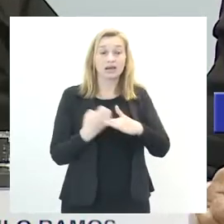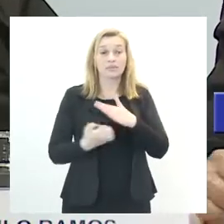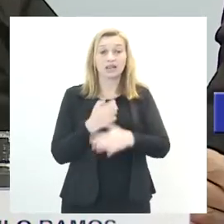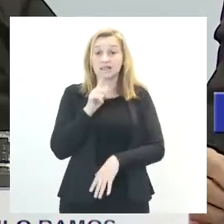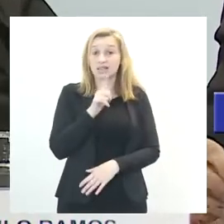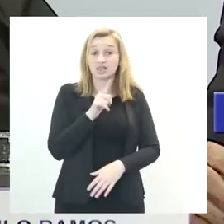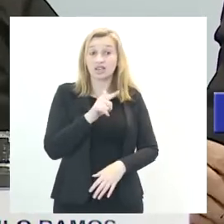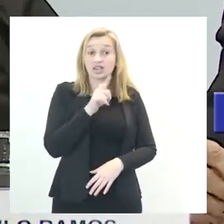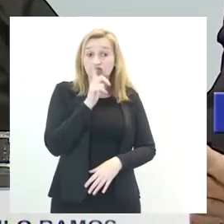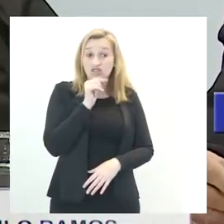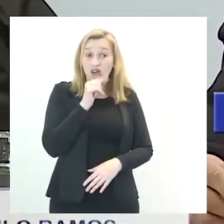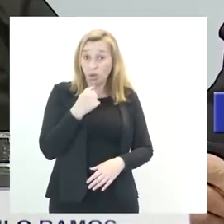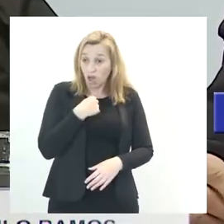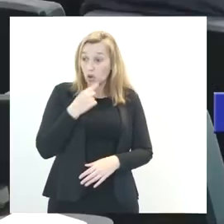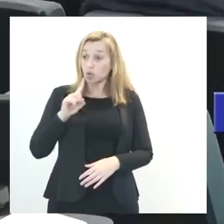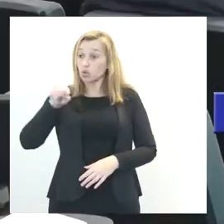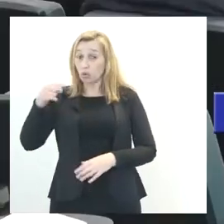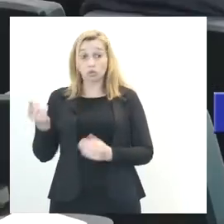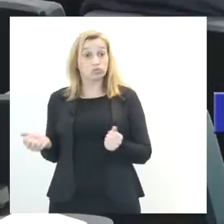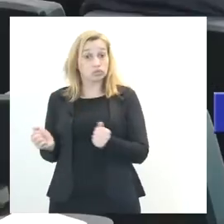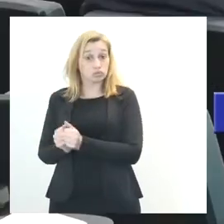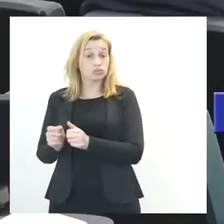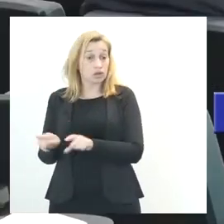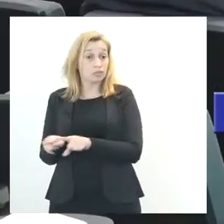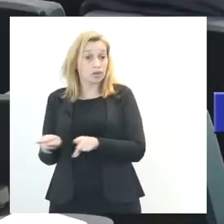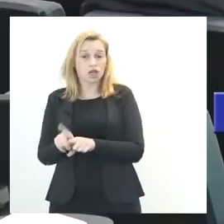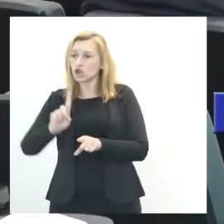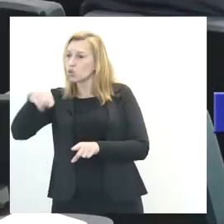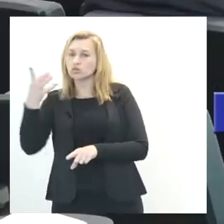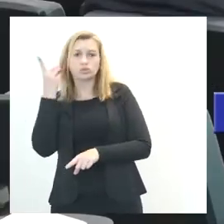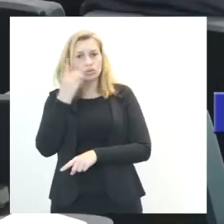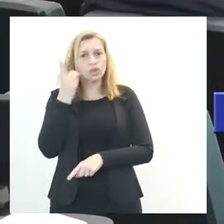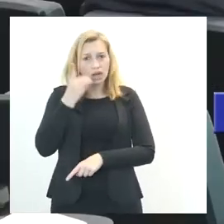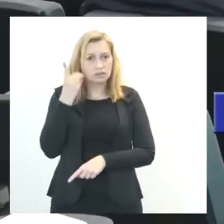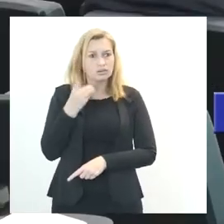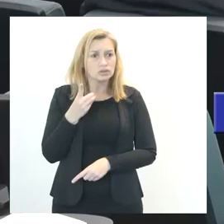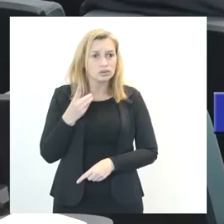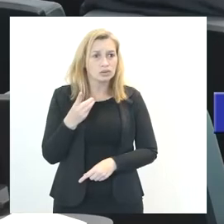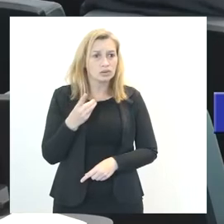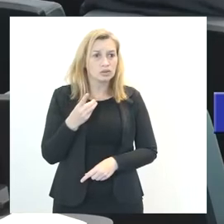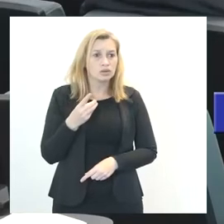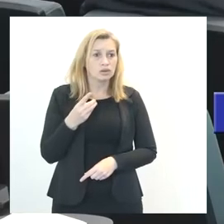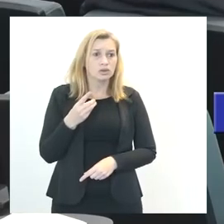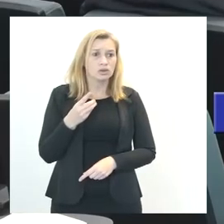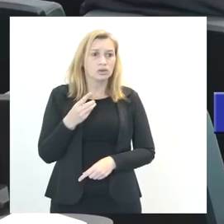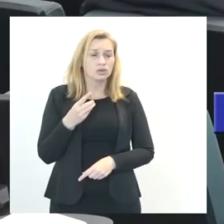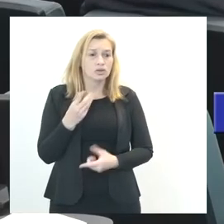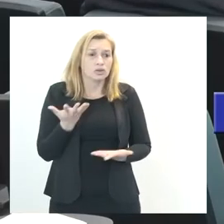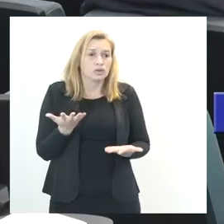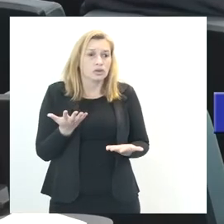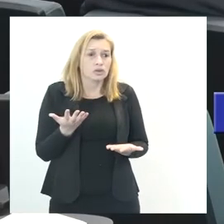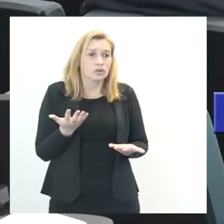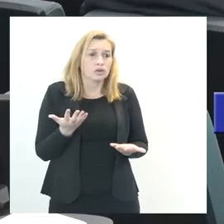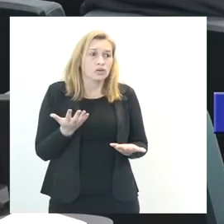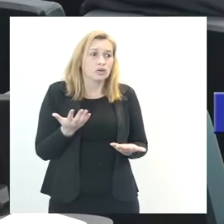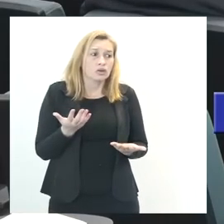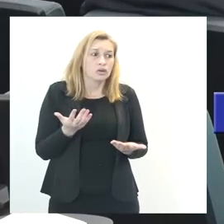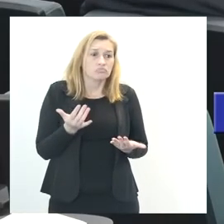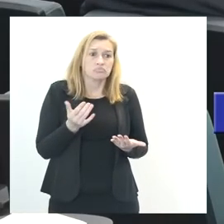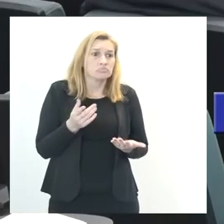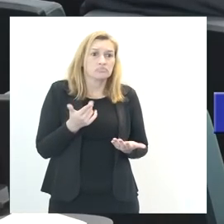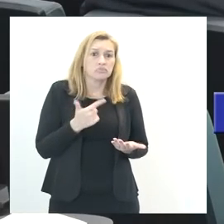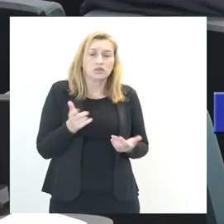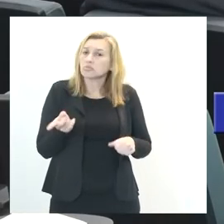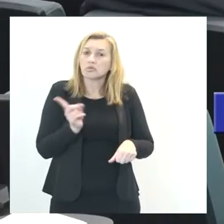sorriu em conjunto a dilatação isso com vários outros deputados mas denunciar vamos as irregularidades